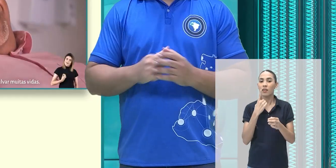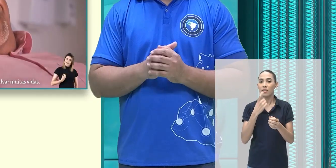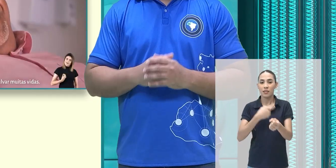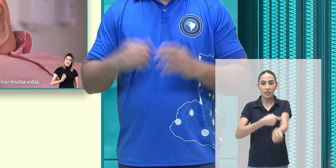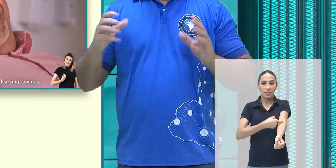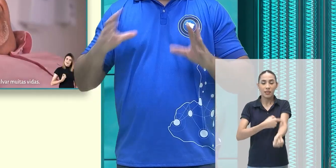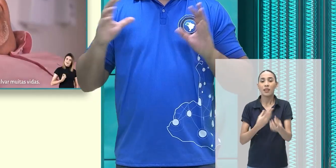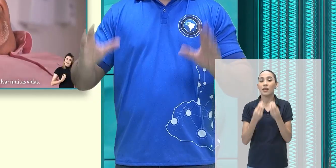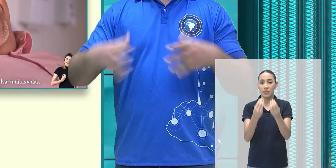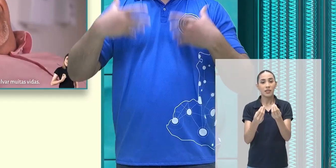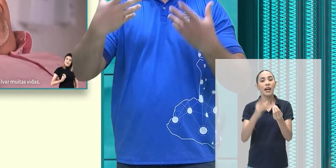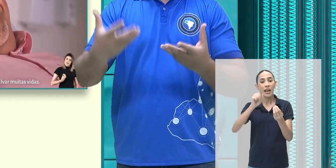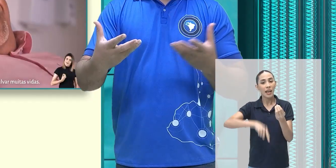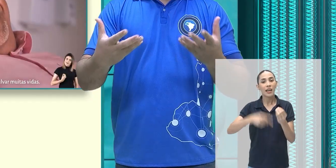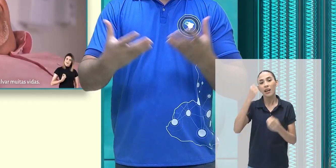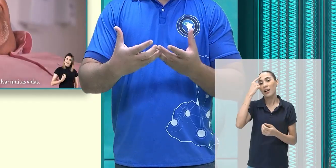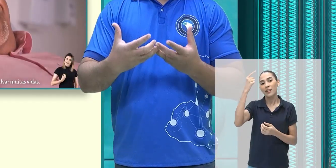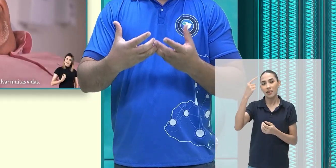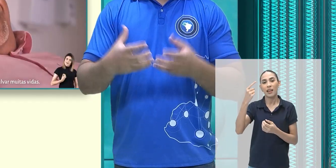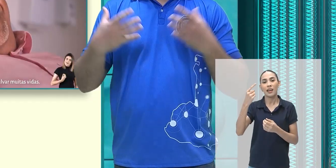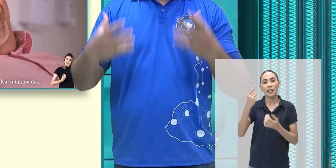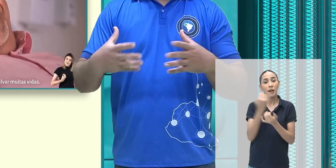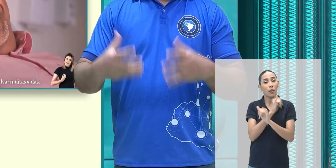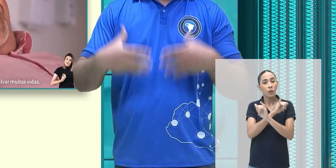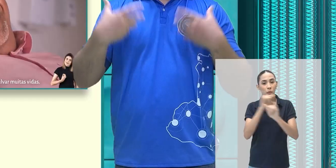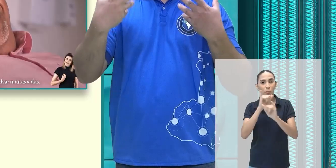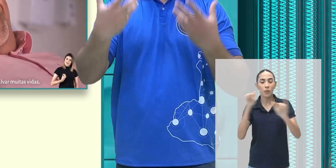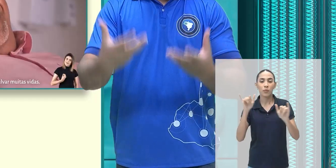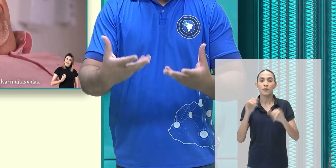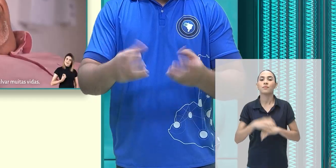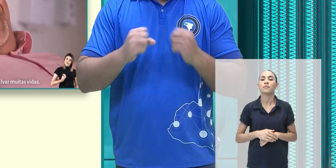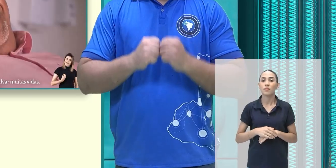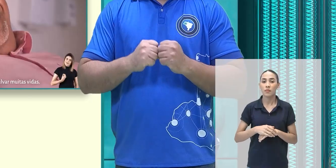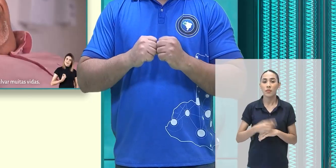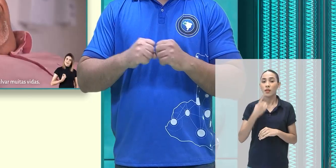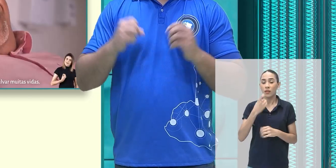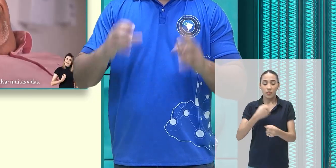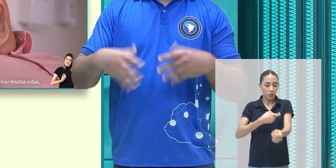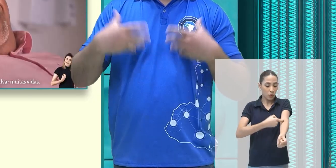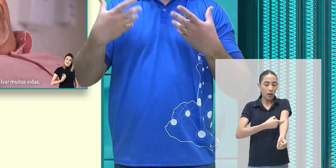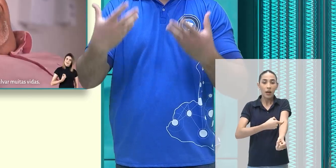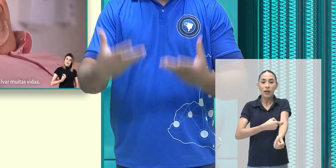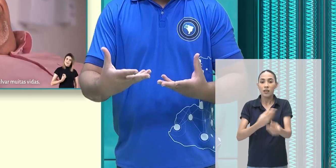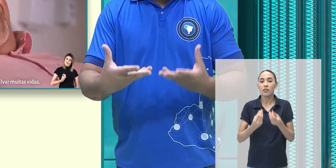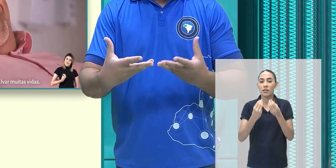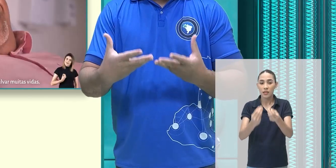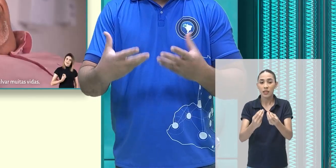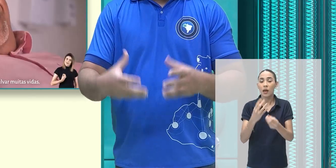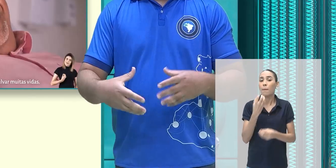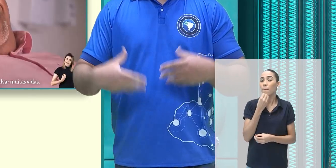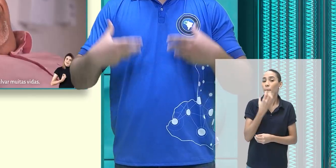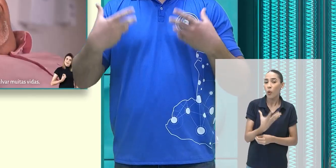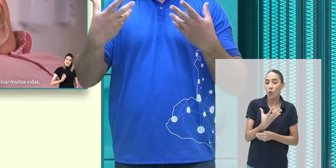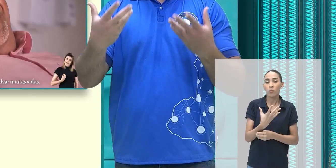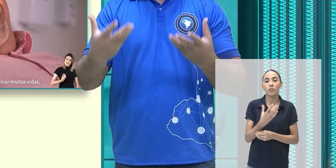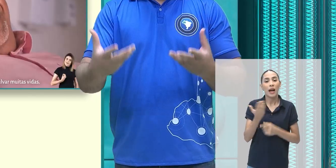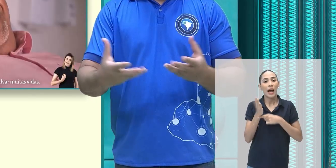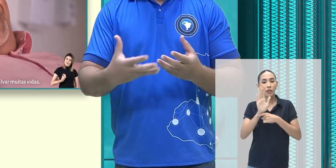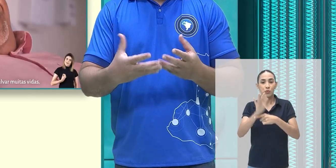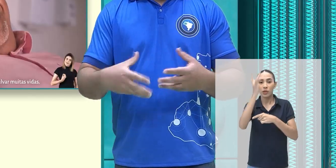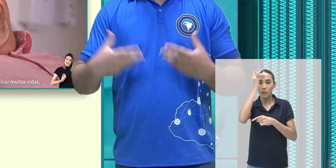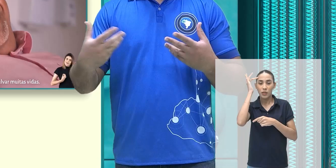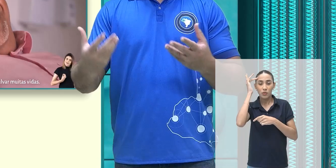doação de sangue. É essa ideia que está sendo divulgada, de que doar sangue é bom, que doar sangue salva a vida e,